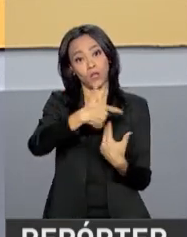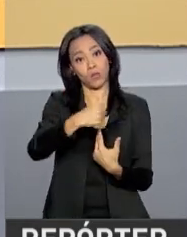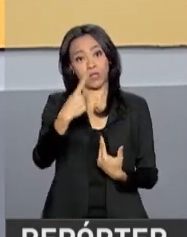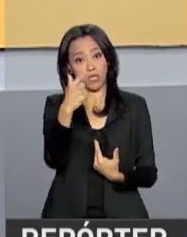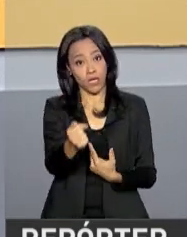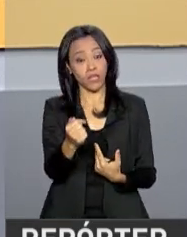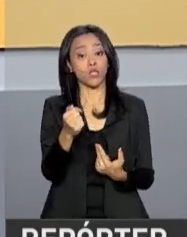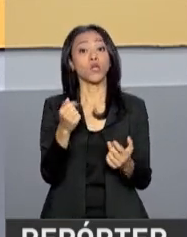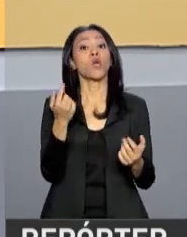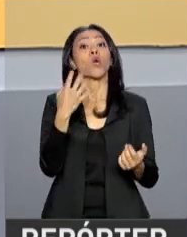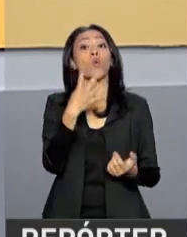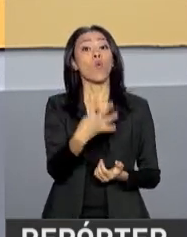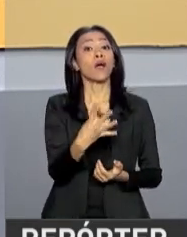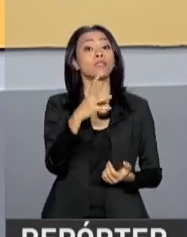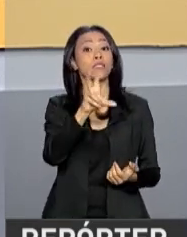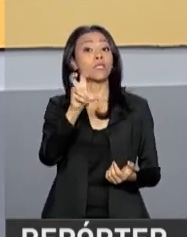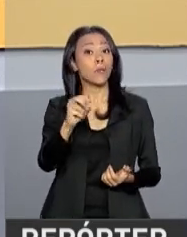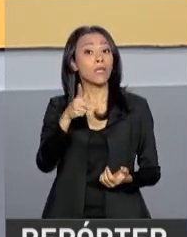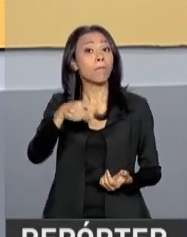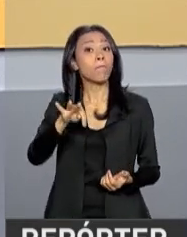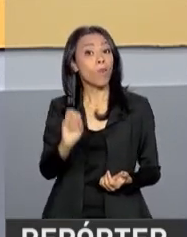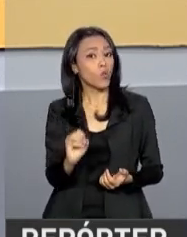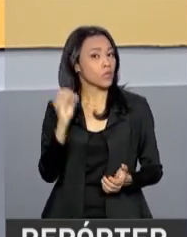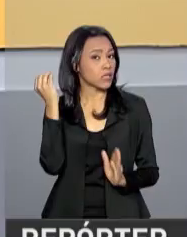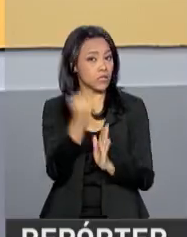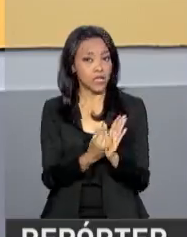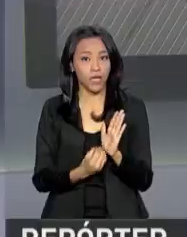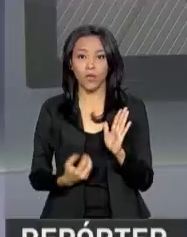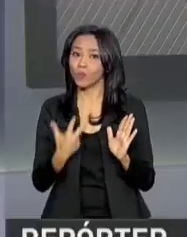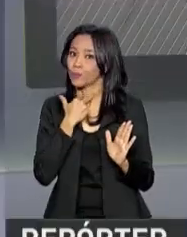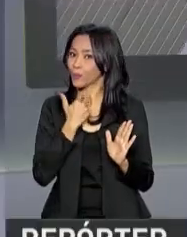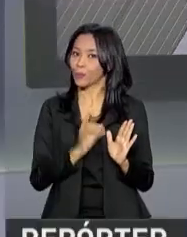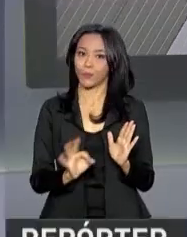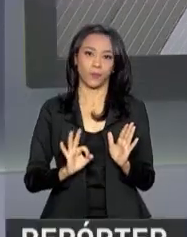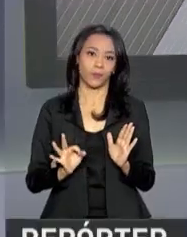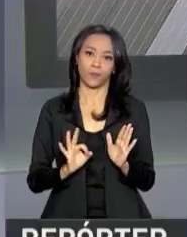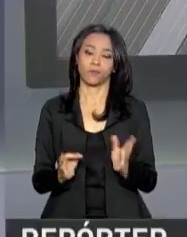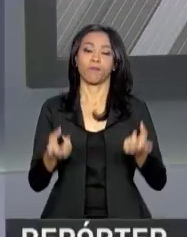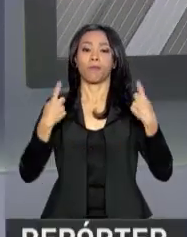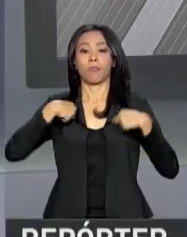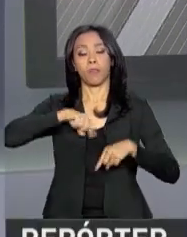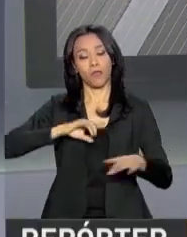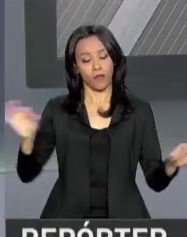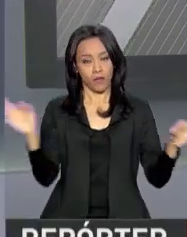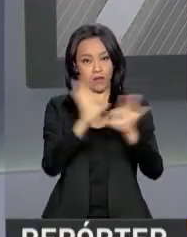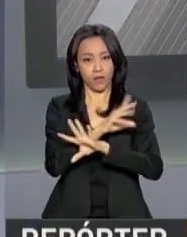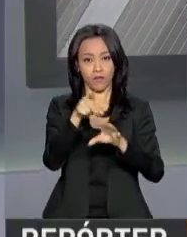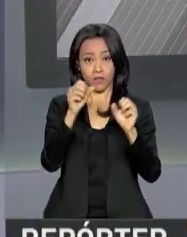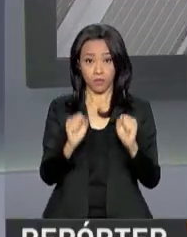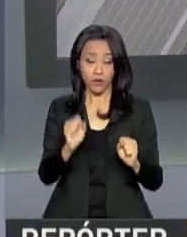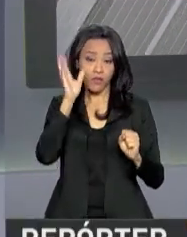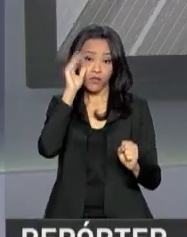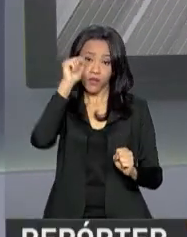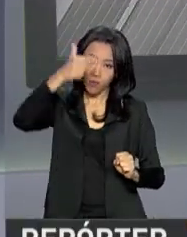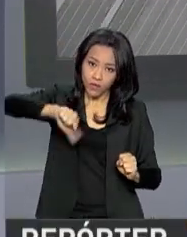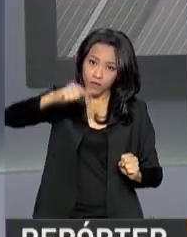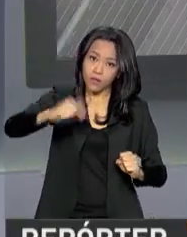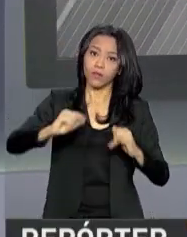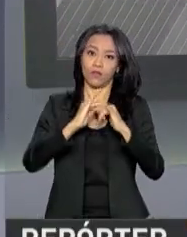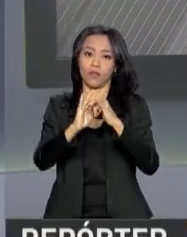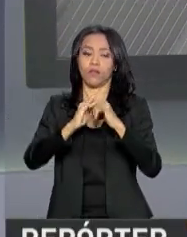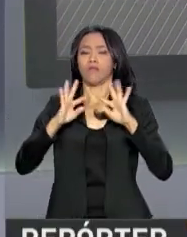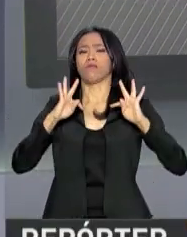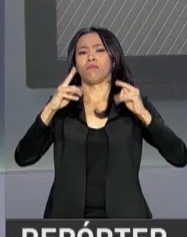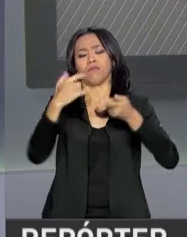450 pontos e não ter zerado a redação nós ficamos por aqui você pode rever as reportagens no youtube